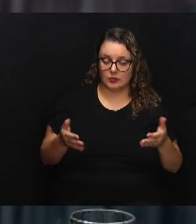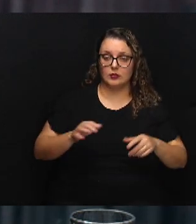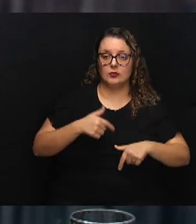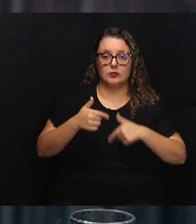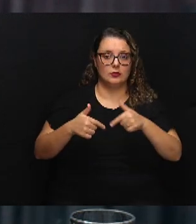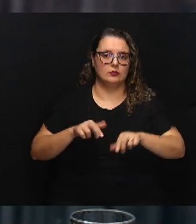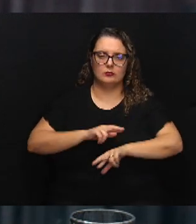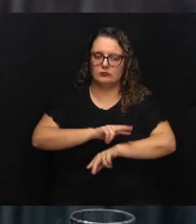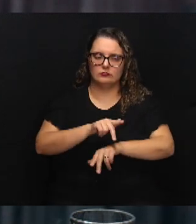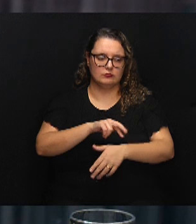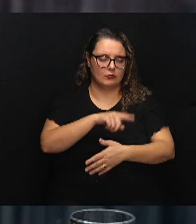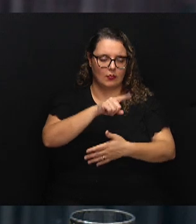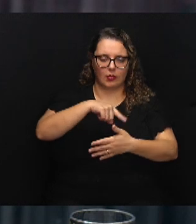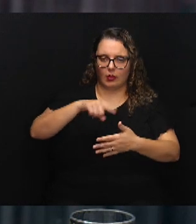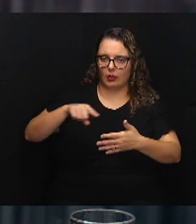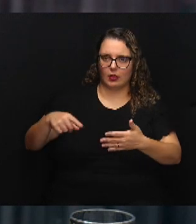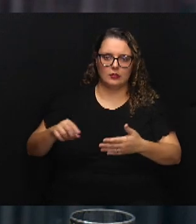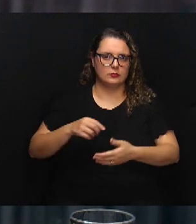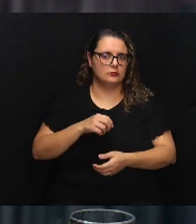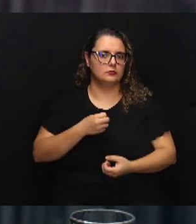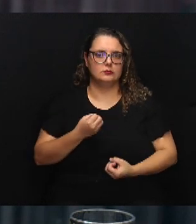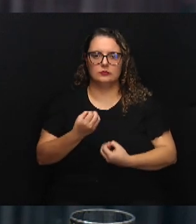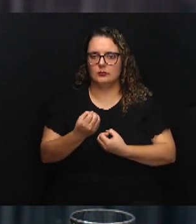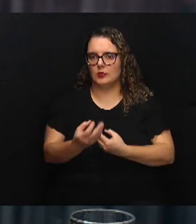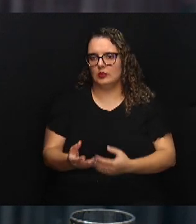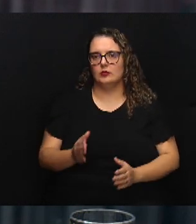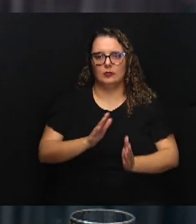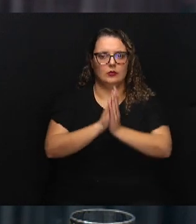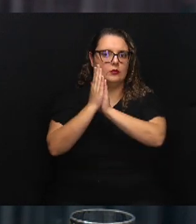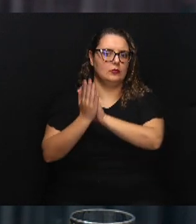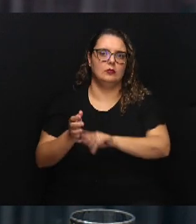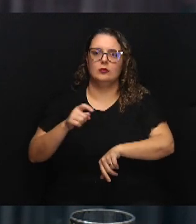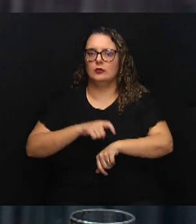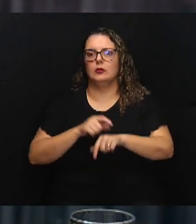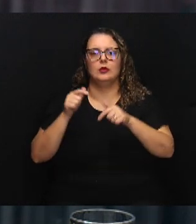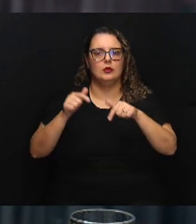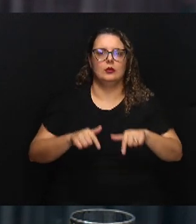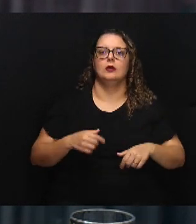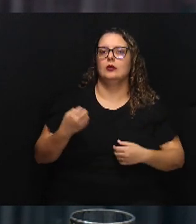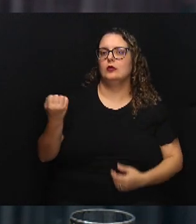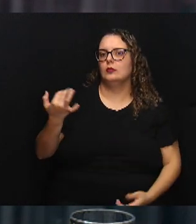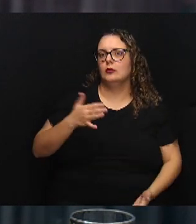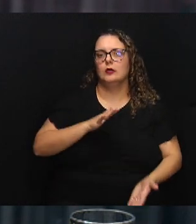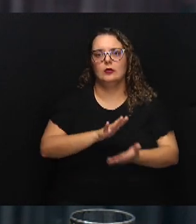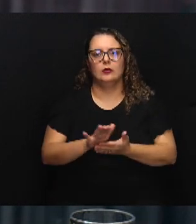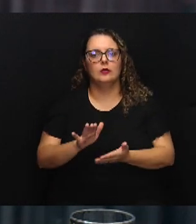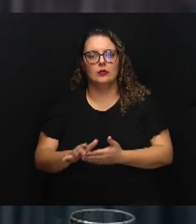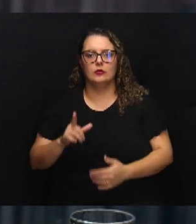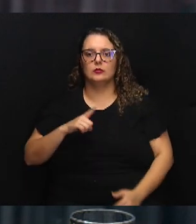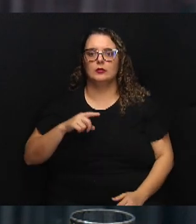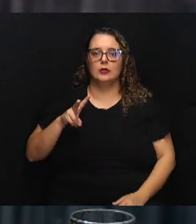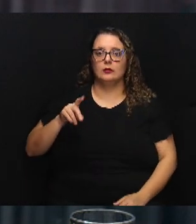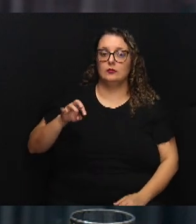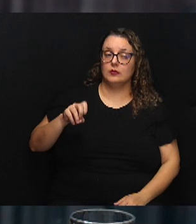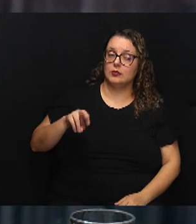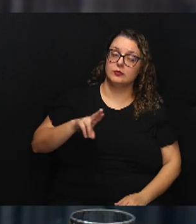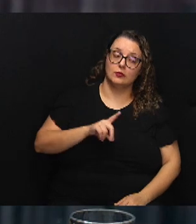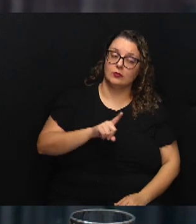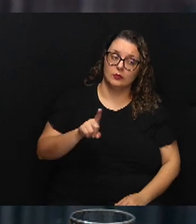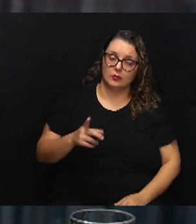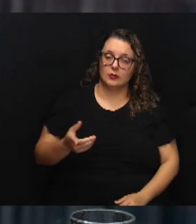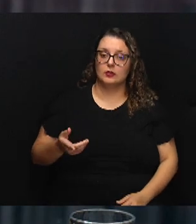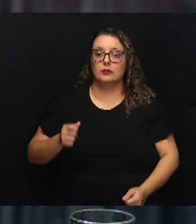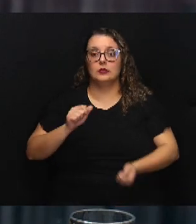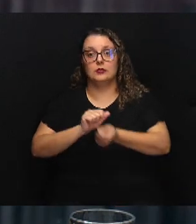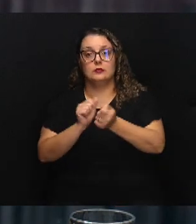várias variáveis hoje de uma viagem de intercâmbio, quanto tempo, onde, quanto quer gastar, tem visto ou não. Então essa